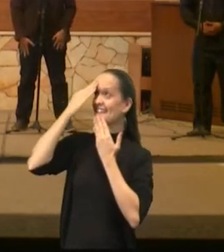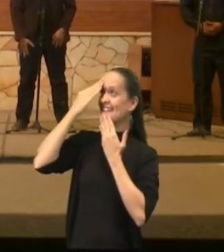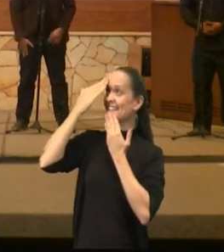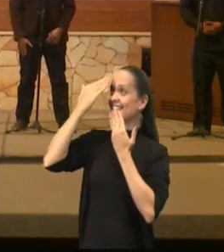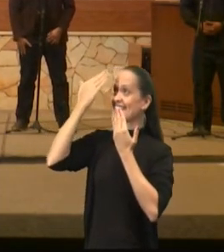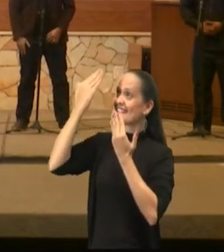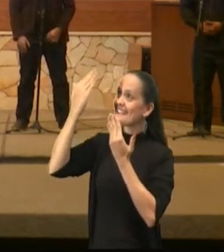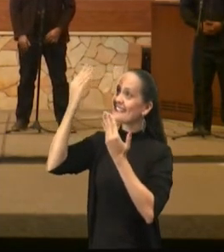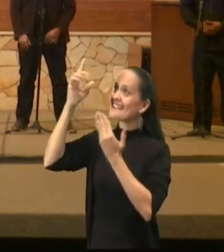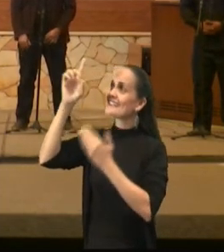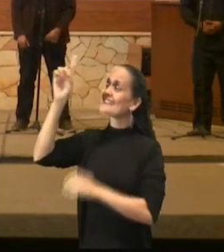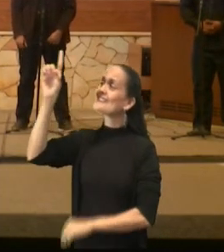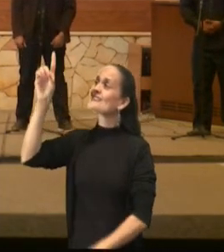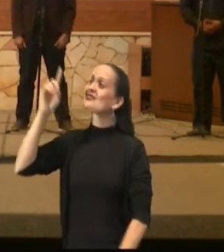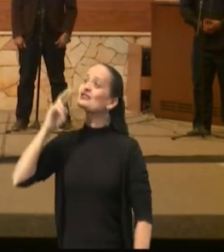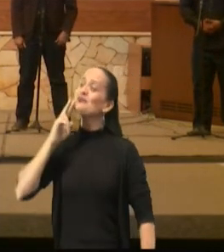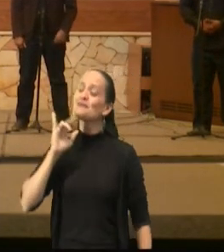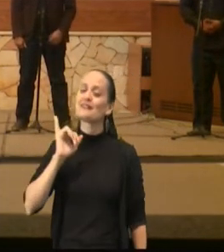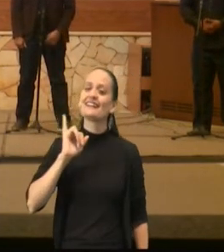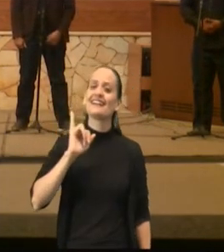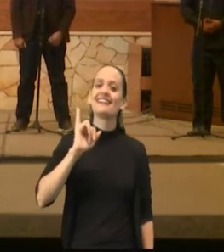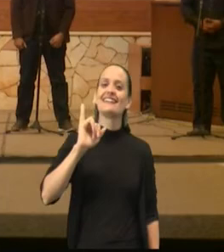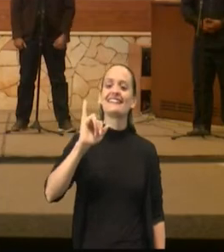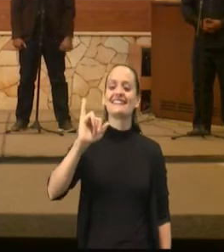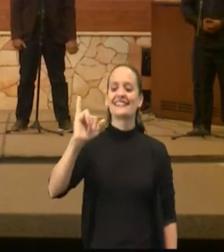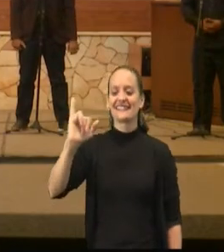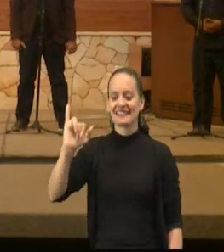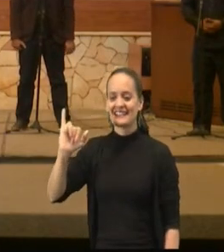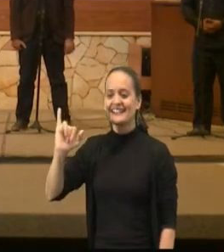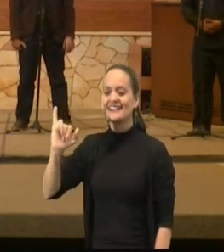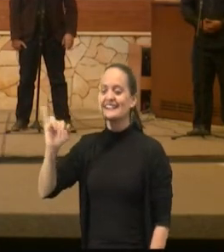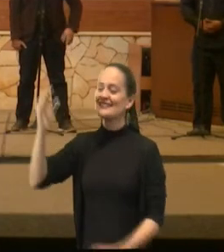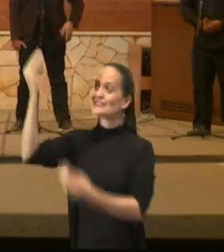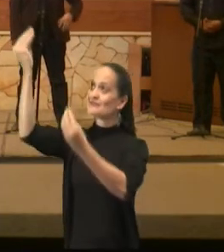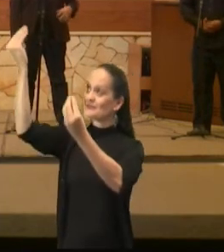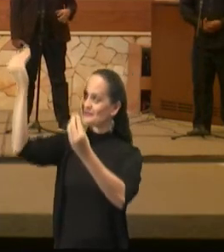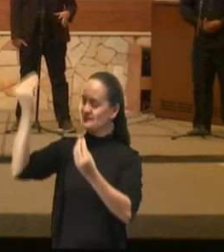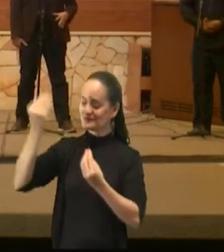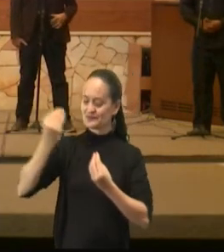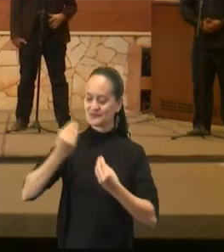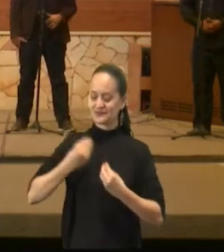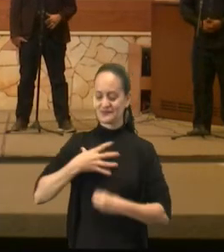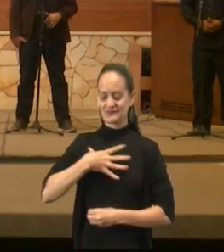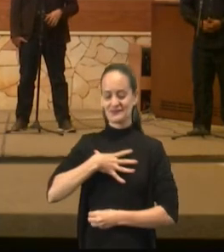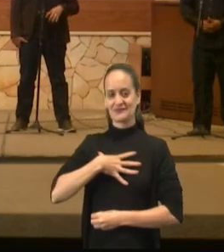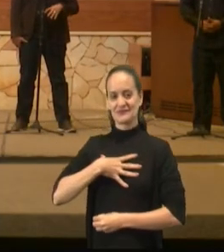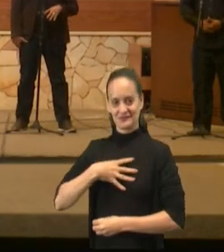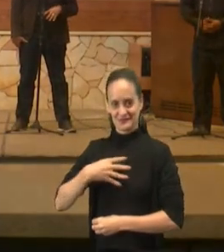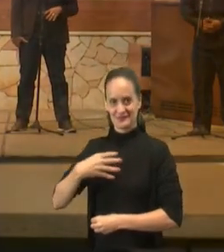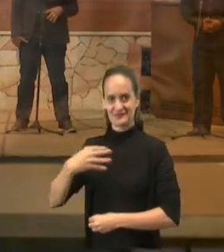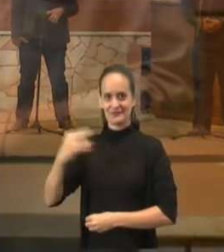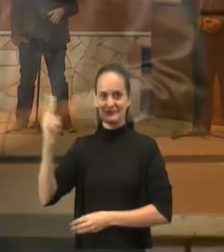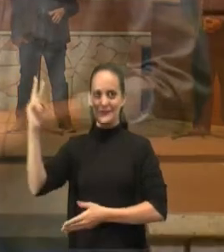para agradecer a Deus nosso Pai, que seu Filho